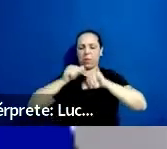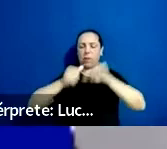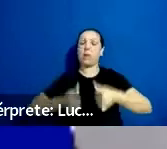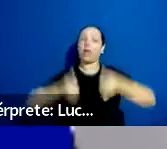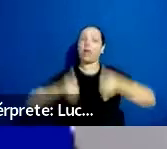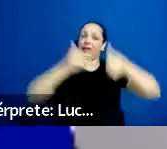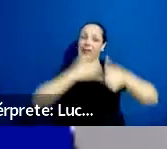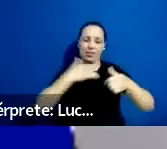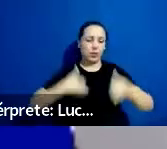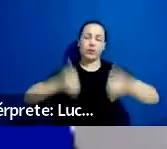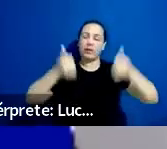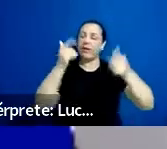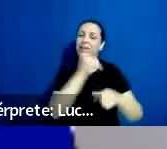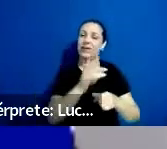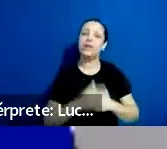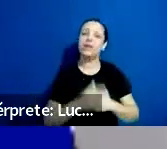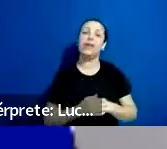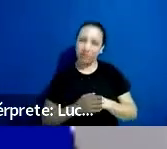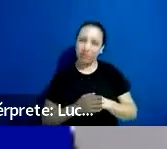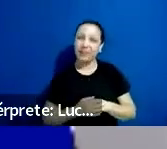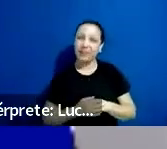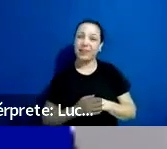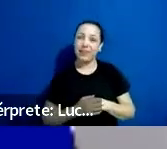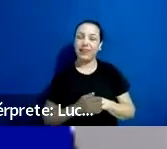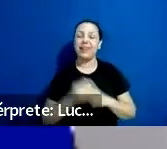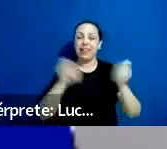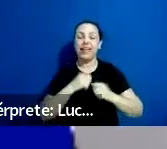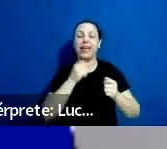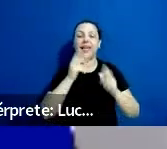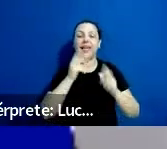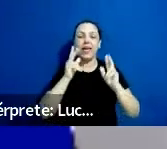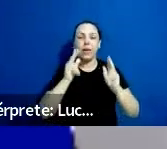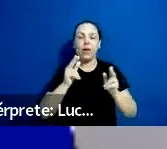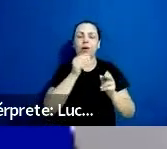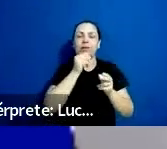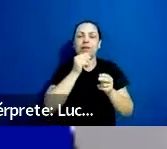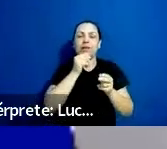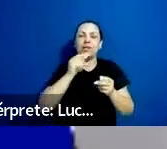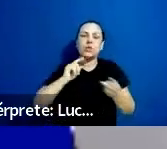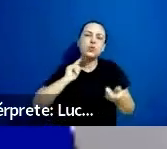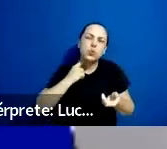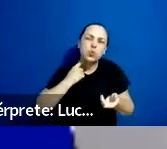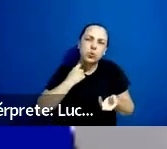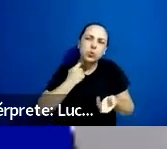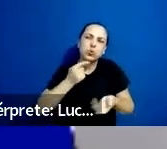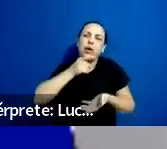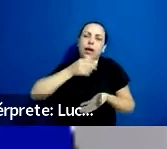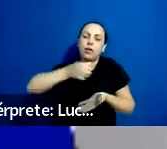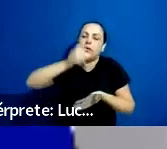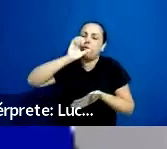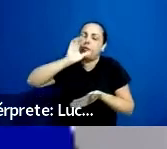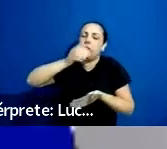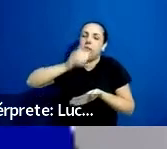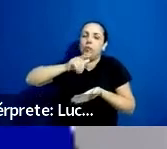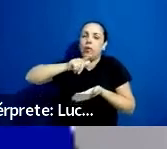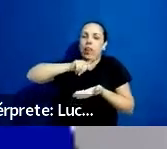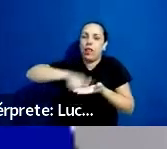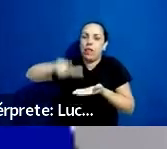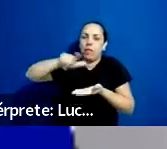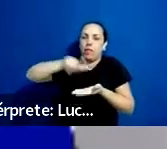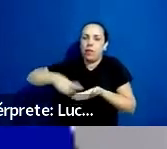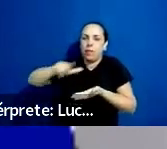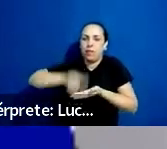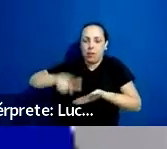está falando aqui, que a água pode ser antioxidante. Gente, eu sempre gosto de comentar